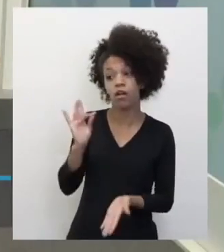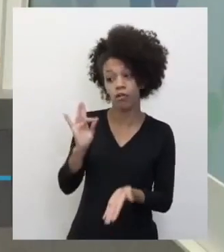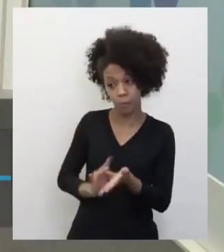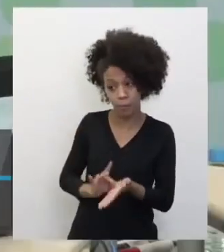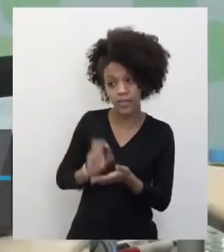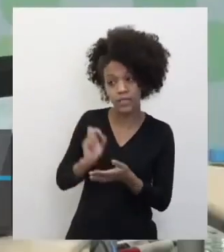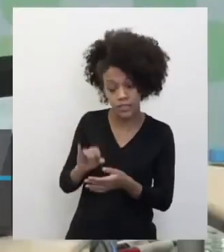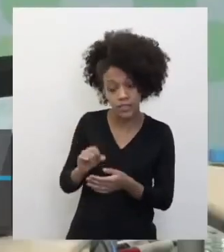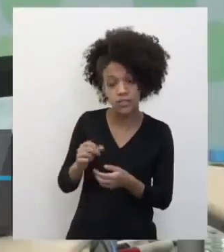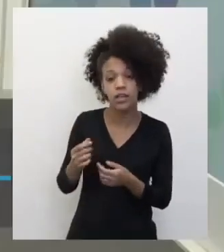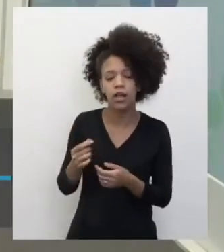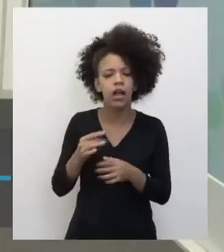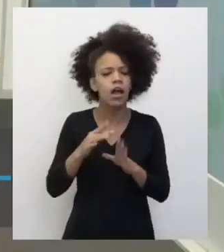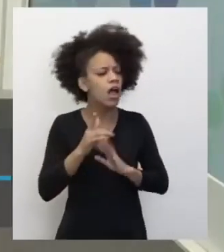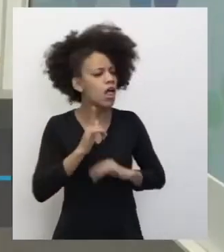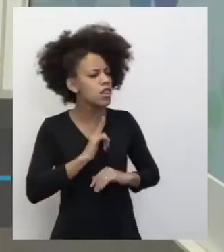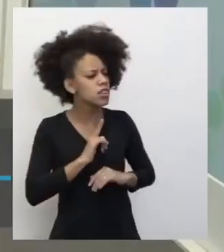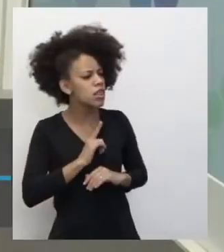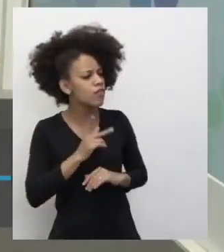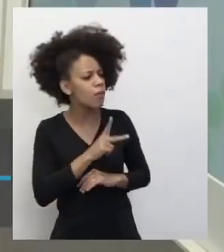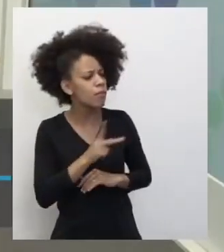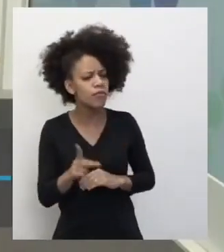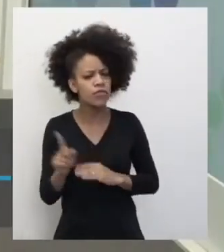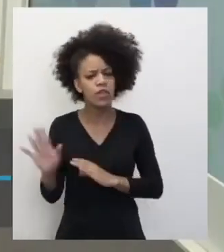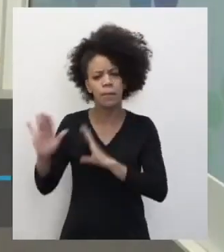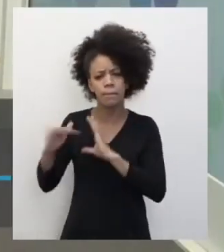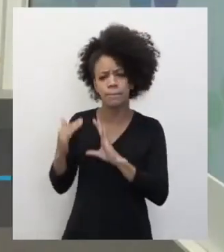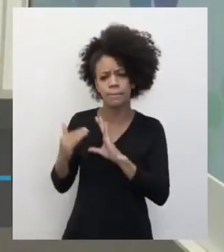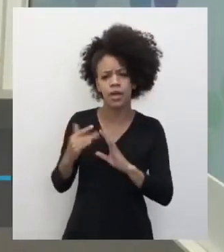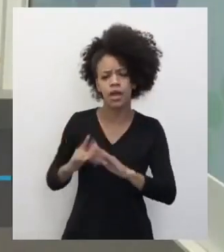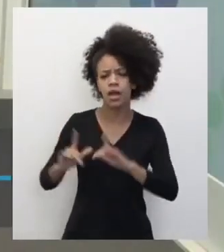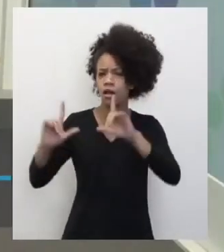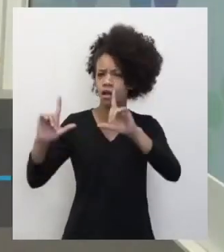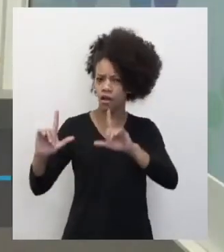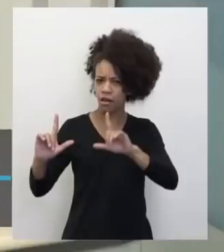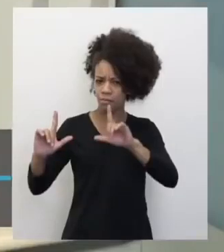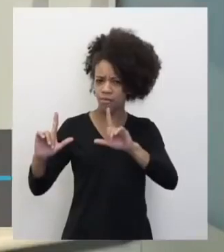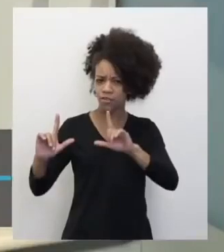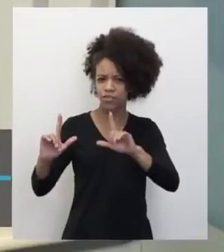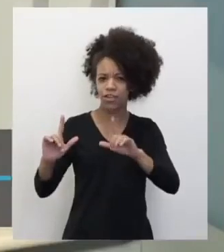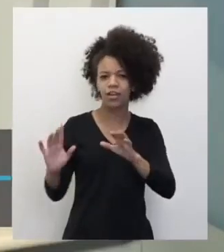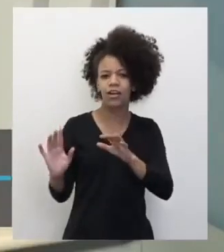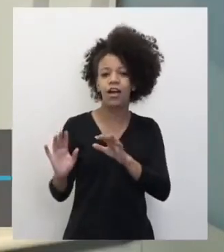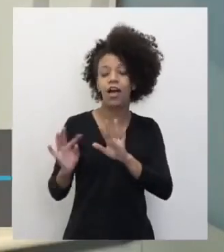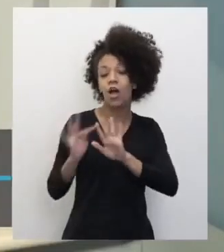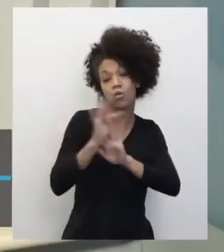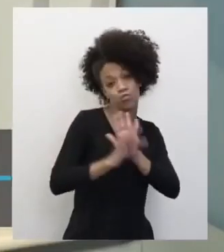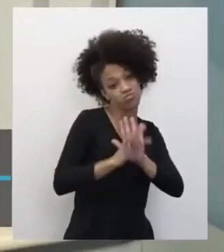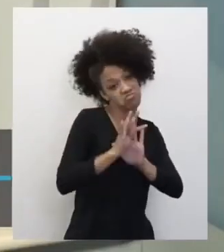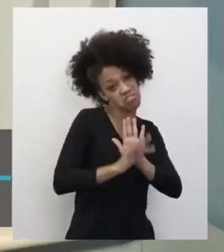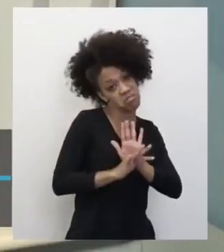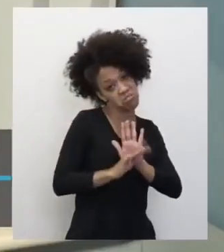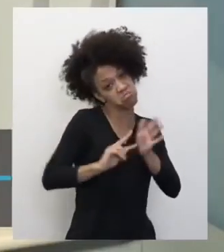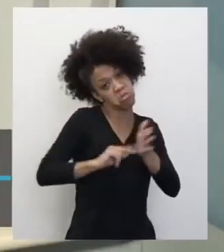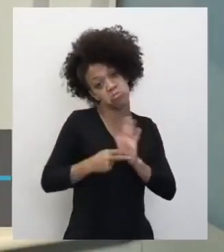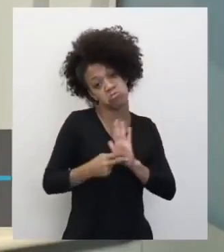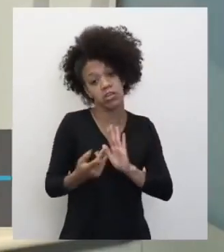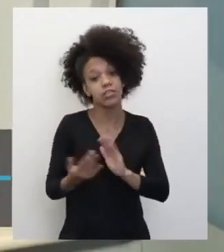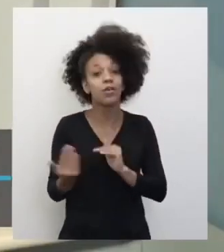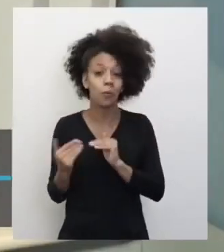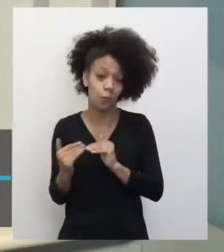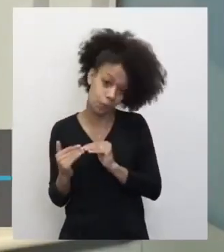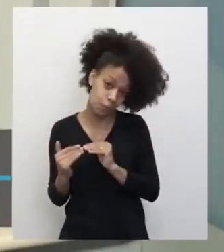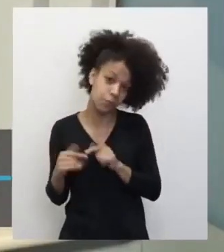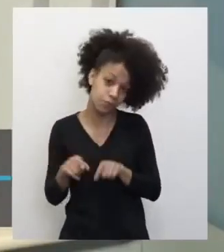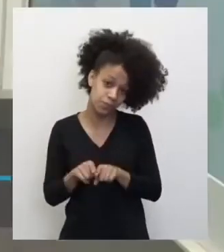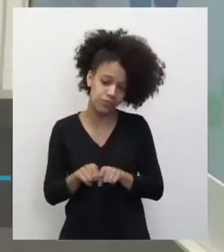eles falaram está correto. Teve uma professora que Diga. mandou aqui que a imagem é um texto. Como se fosse um texto. Sim. E eu concordo com ela É também.